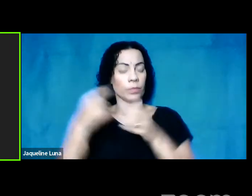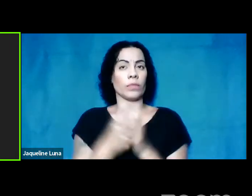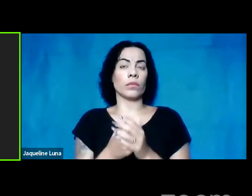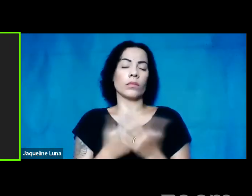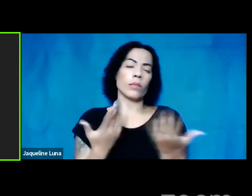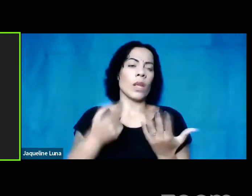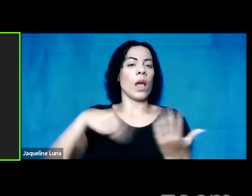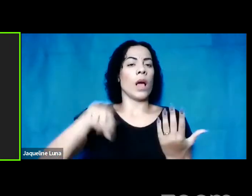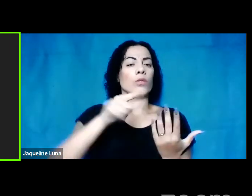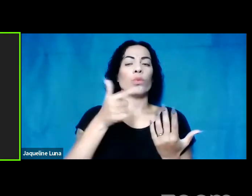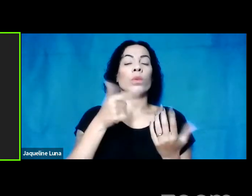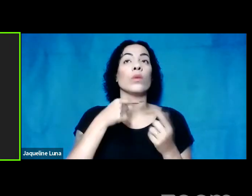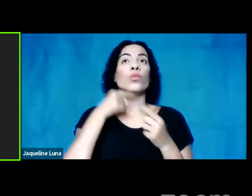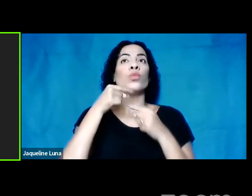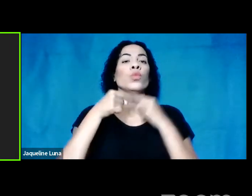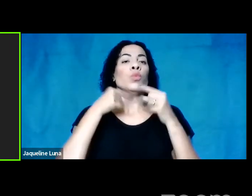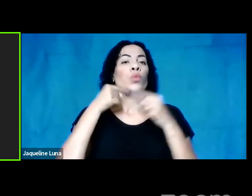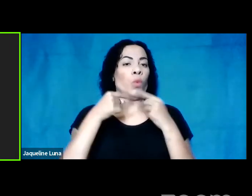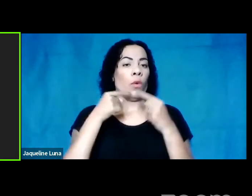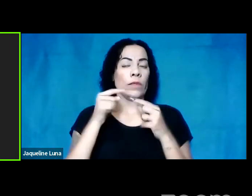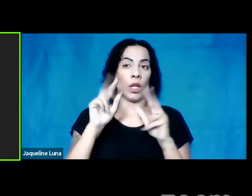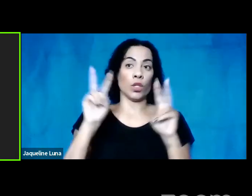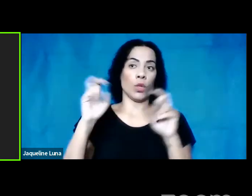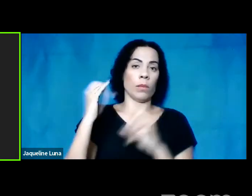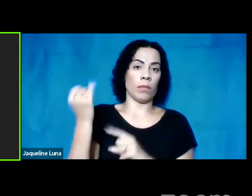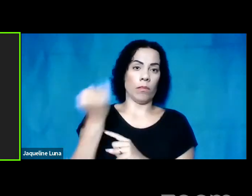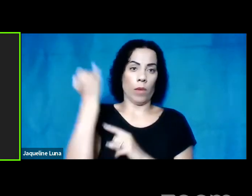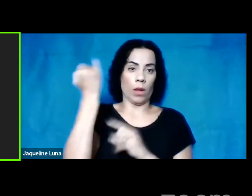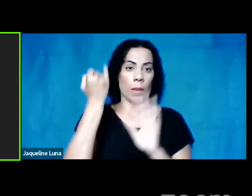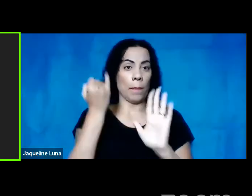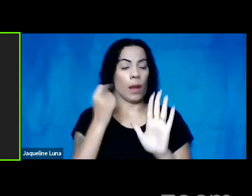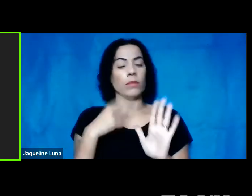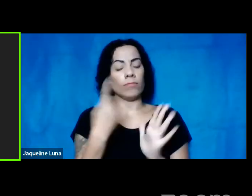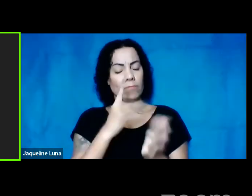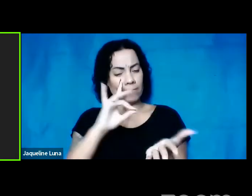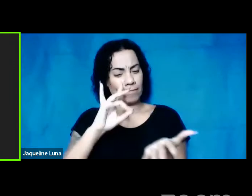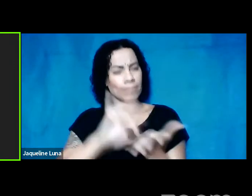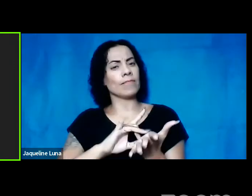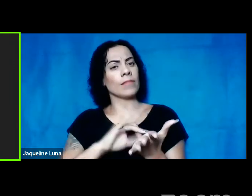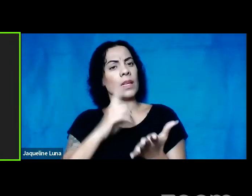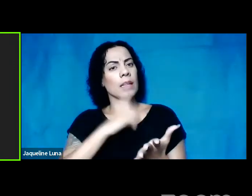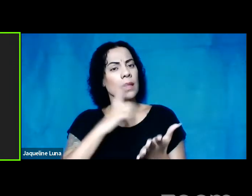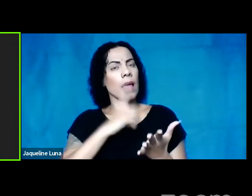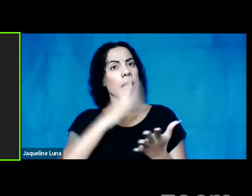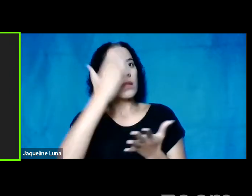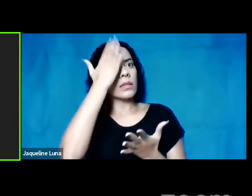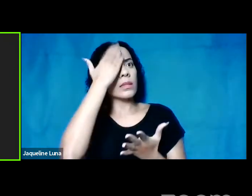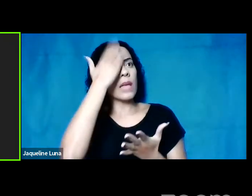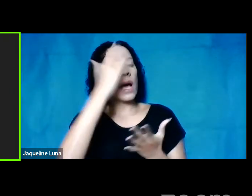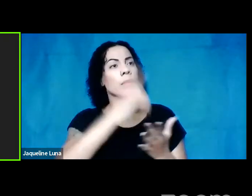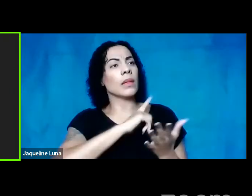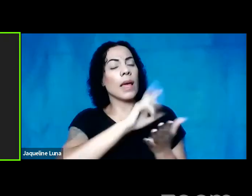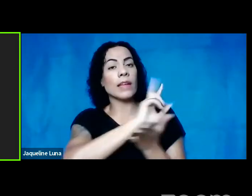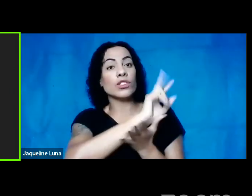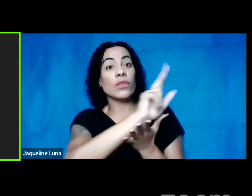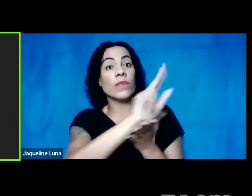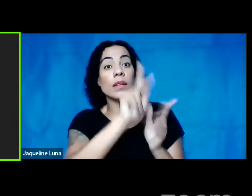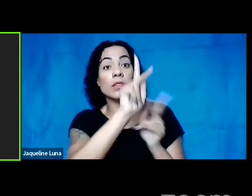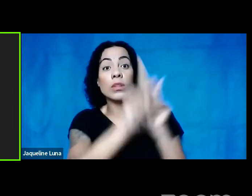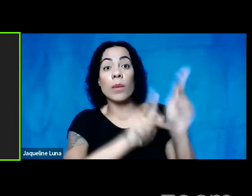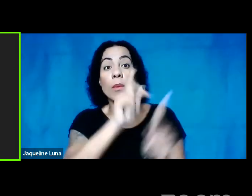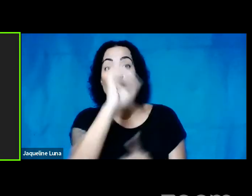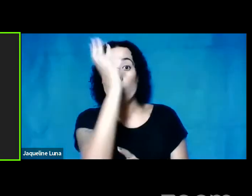sobre a relevância, nós estamos, de fato, reconhecendo essa pluralidade da população brasileira na comunicação que a gente realiza, com toda a